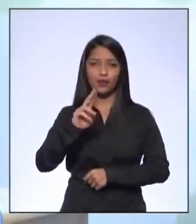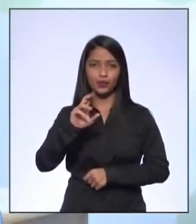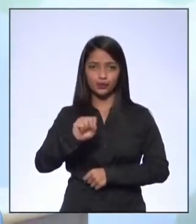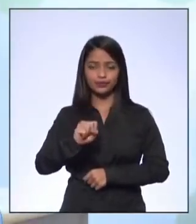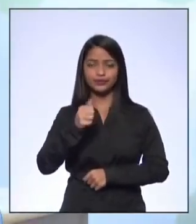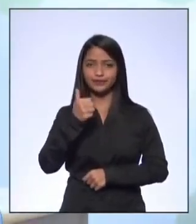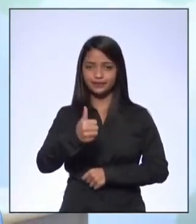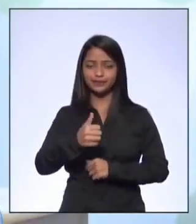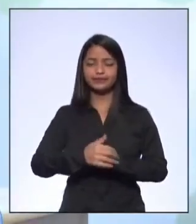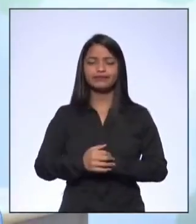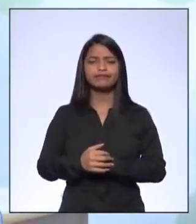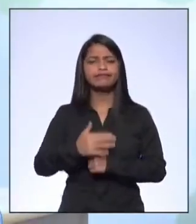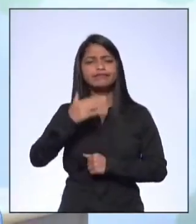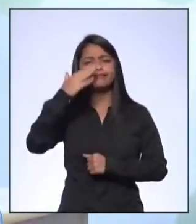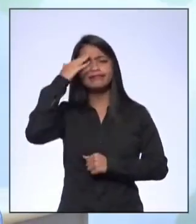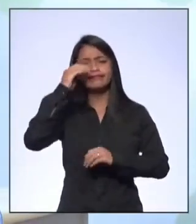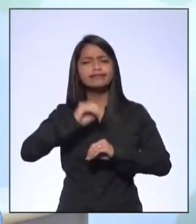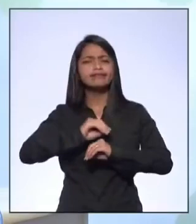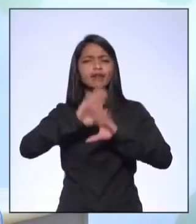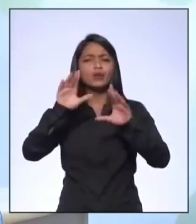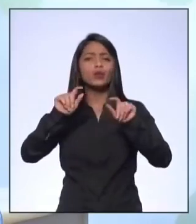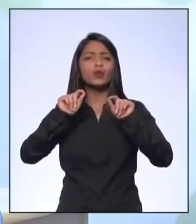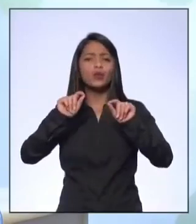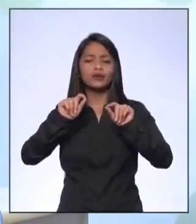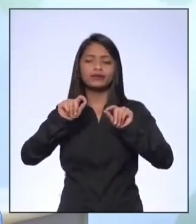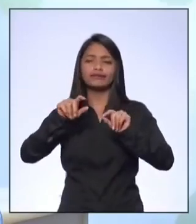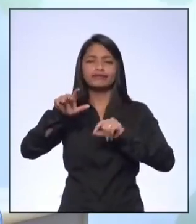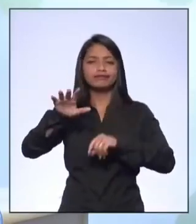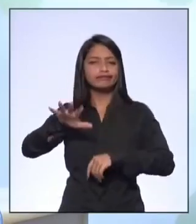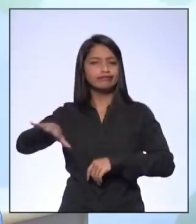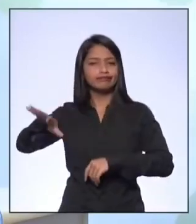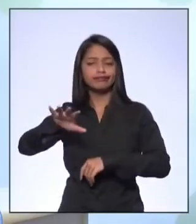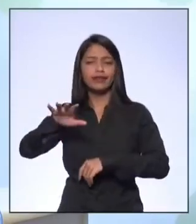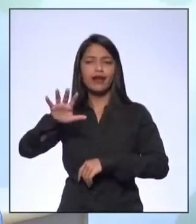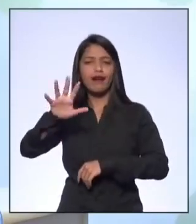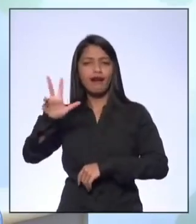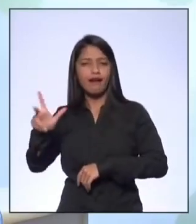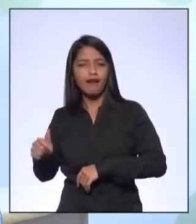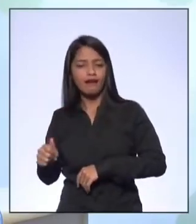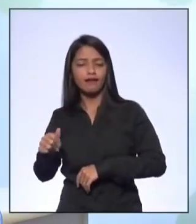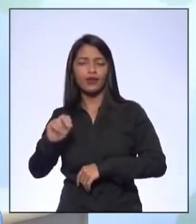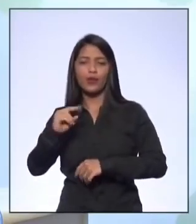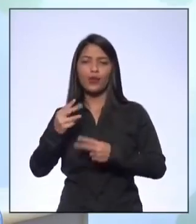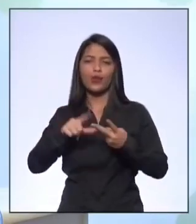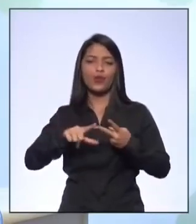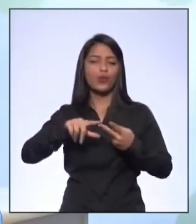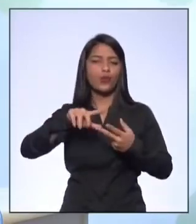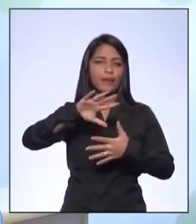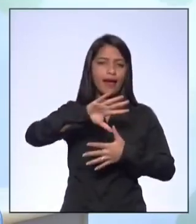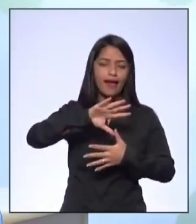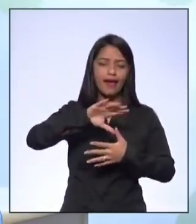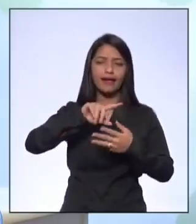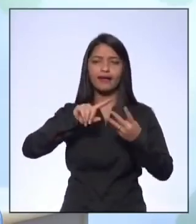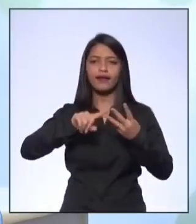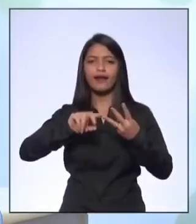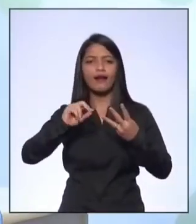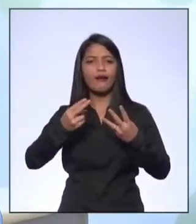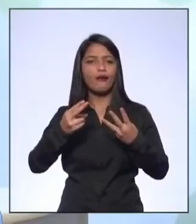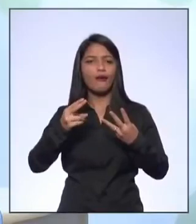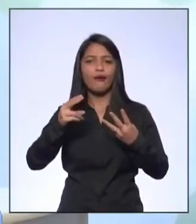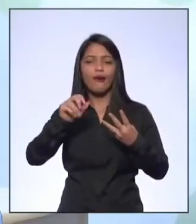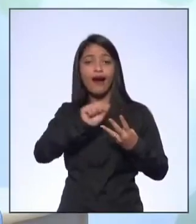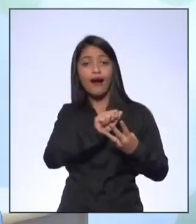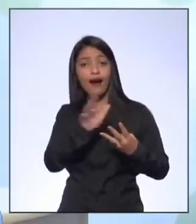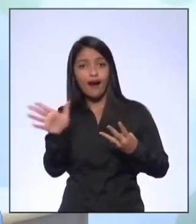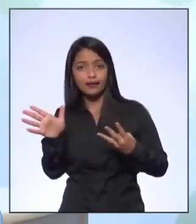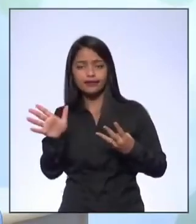dominações que houve, seja aí no continente africano, seja na América, na Ásia,